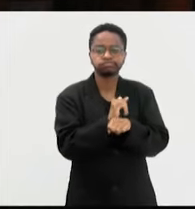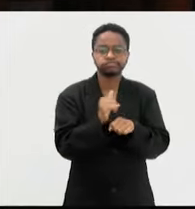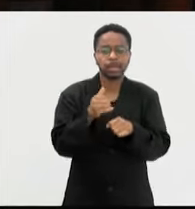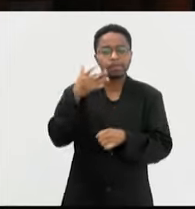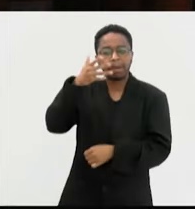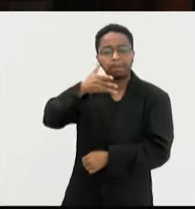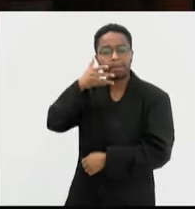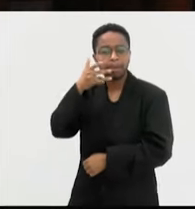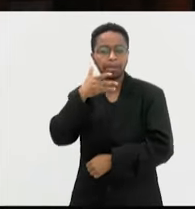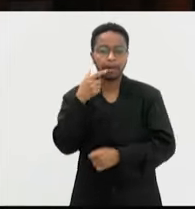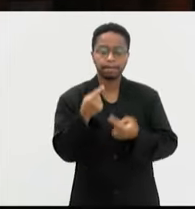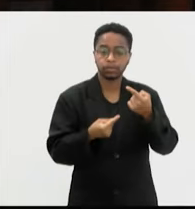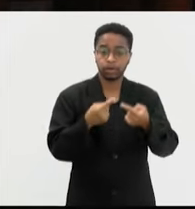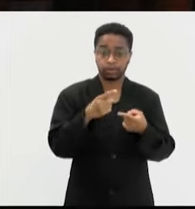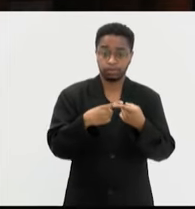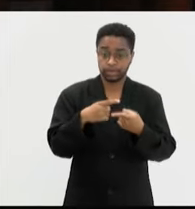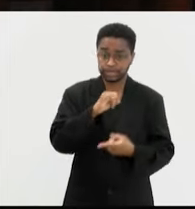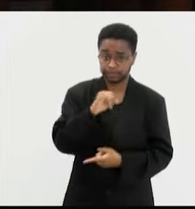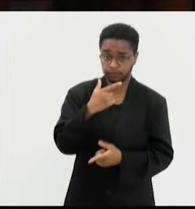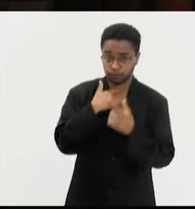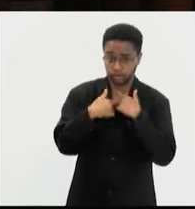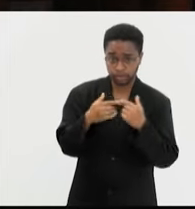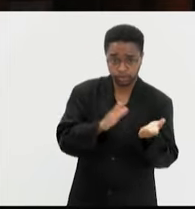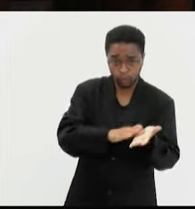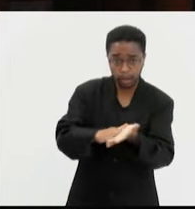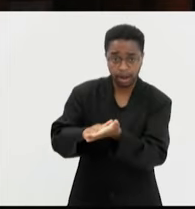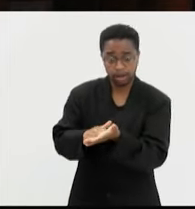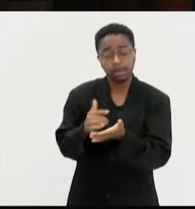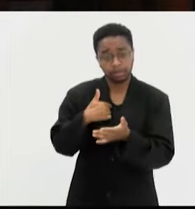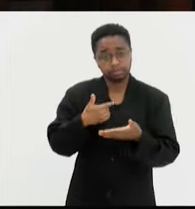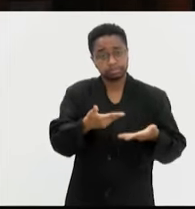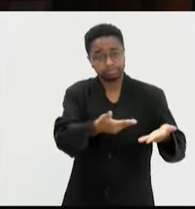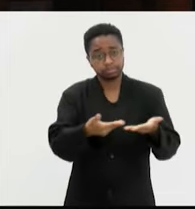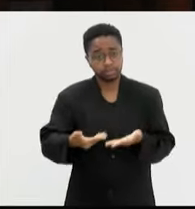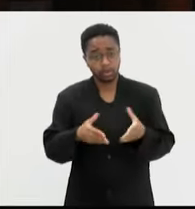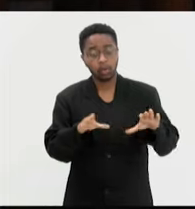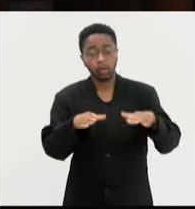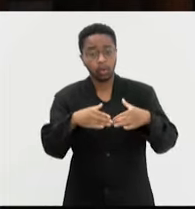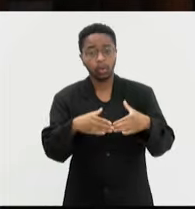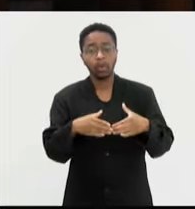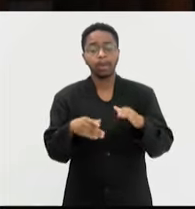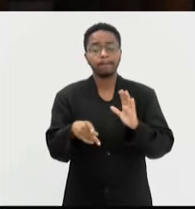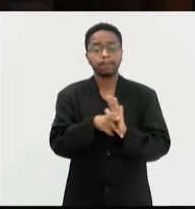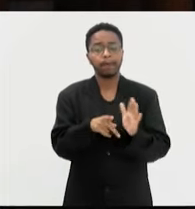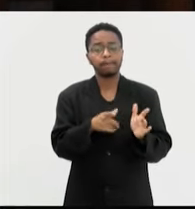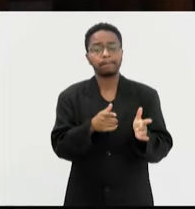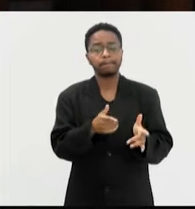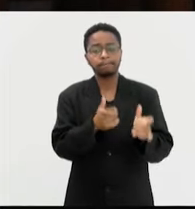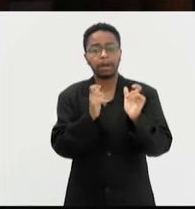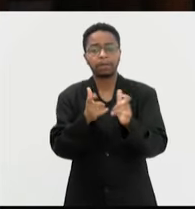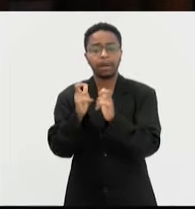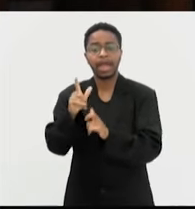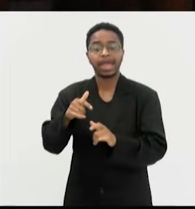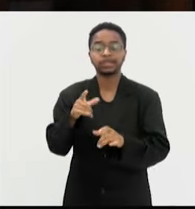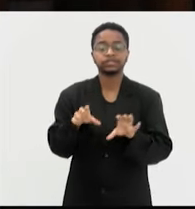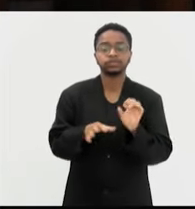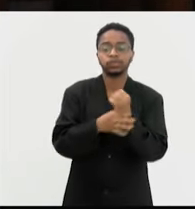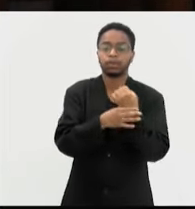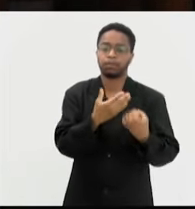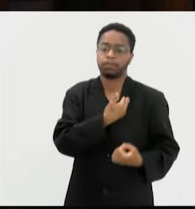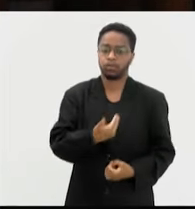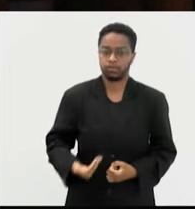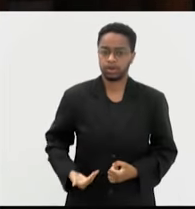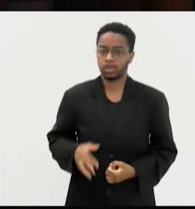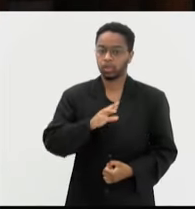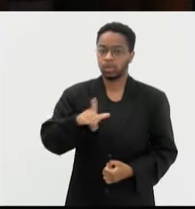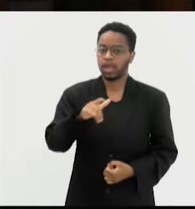porque olha só se quer cobrar eu vou convocar aqui a bancada que eles fala bancada da bala né a gente é bancada Segurança Pública is não